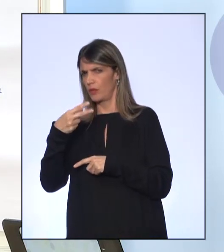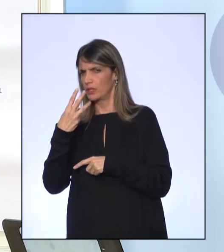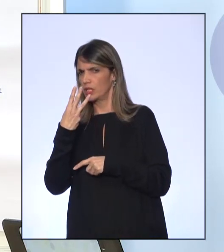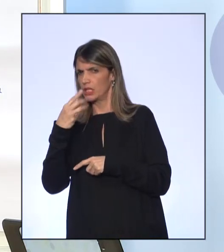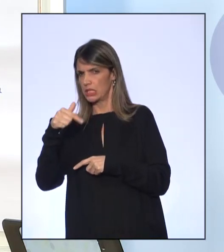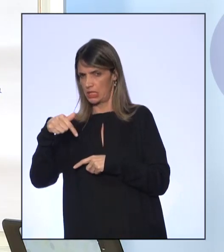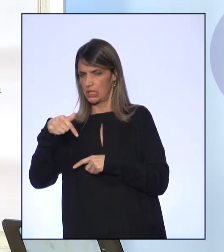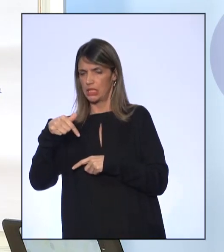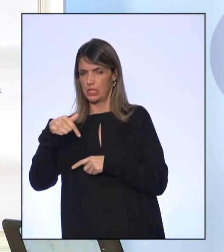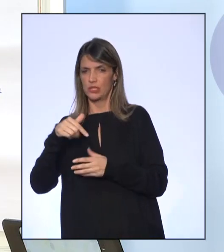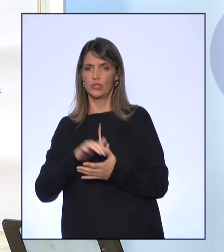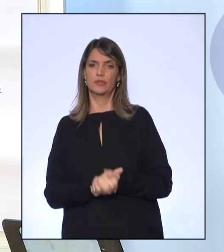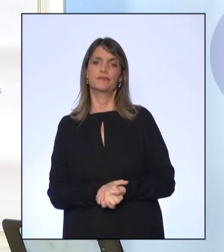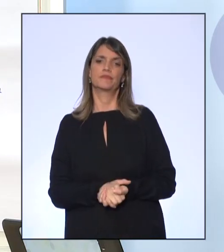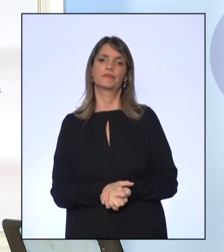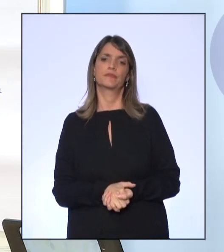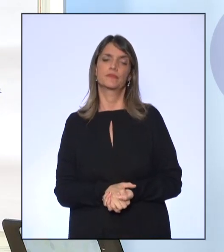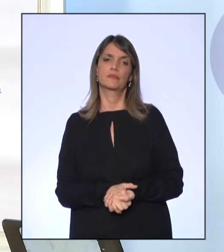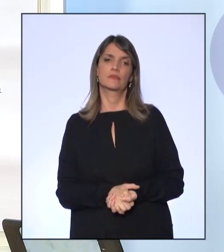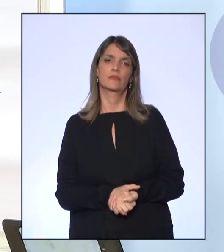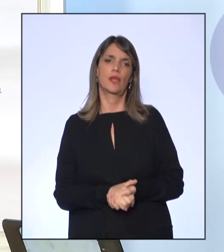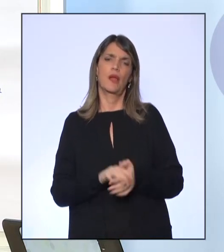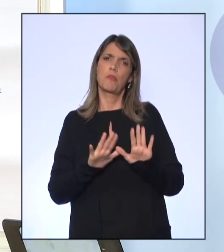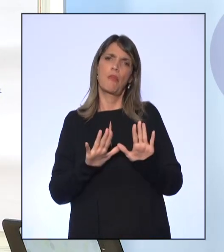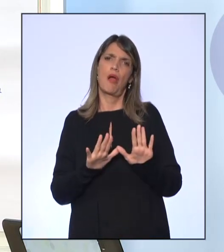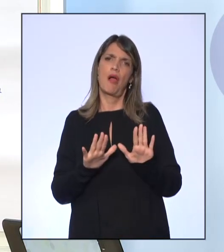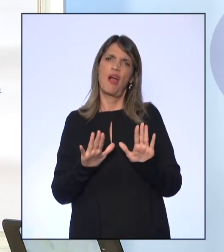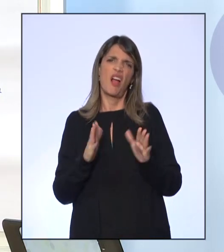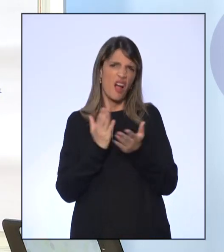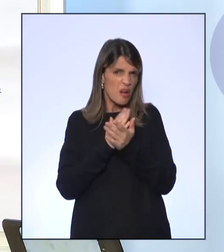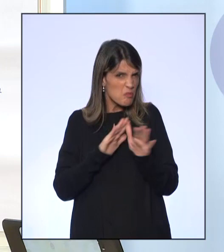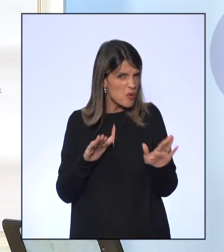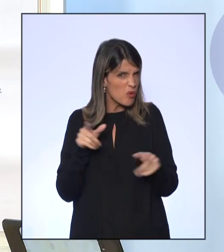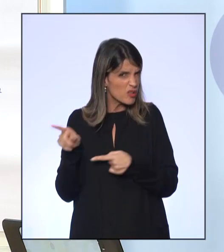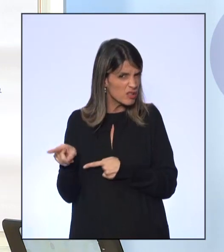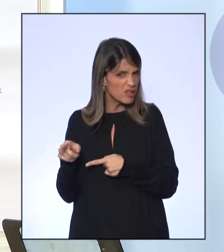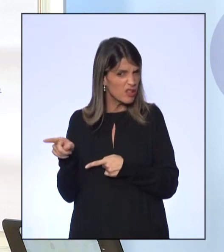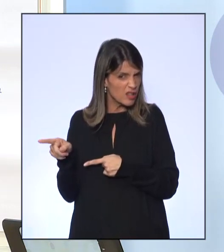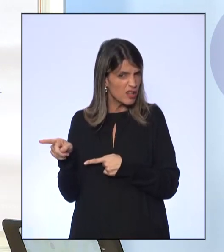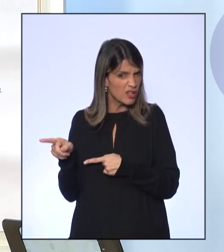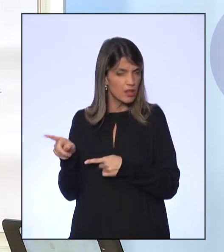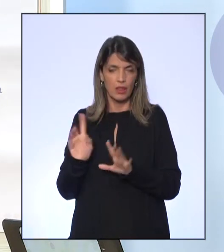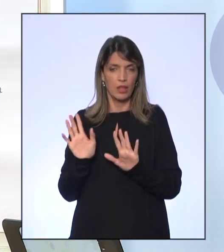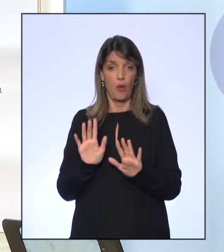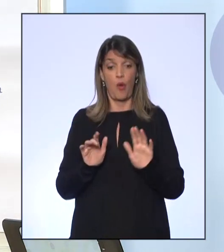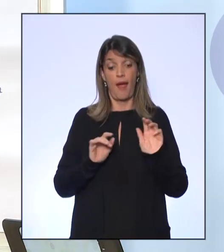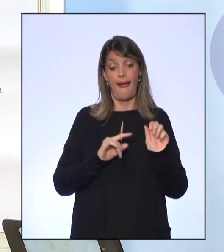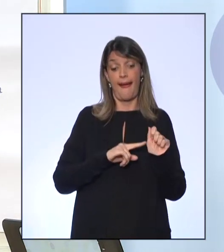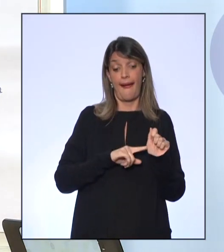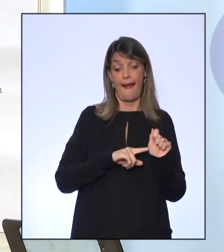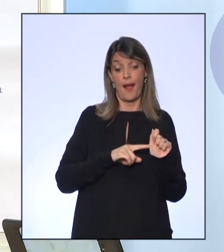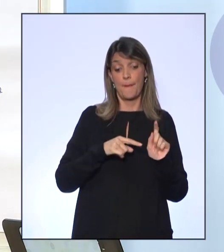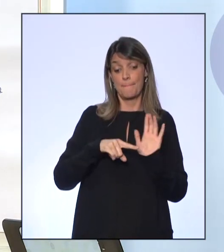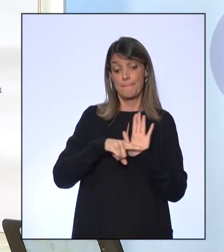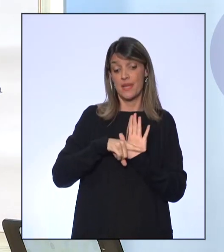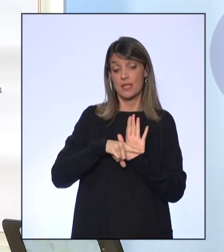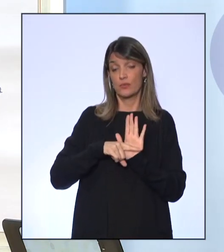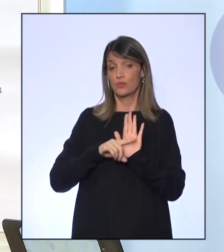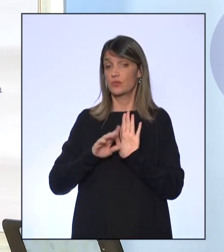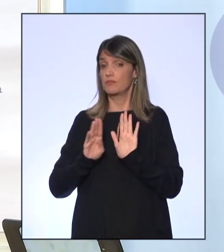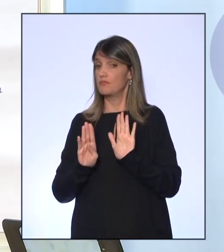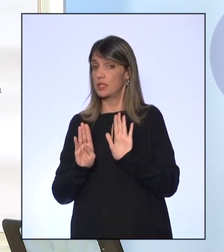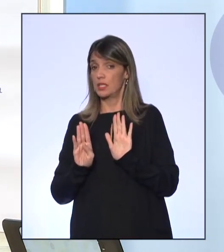28 mais 9 dá 37. Só que a gente não terminou aí. A gente tem o A menos o B. O que é o A menos o B? Então, o